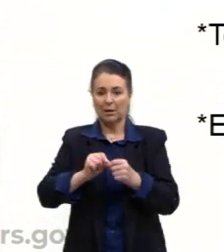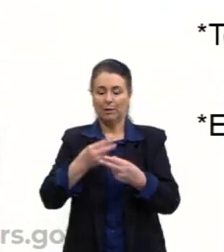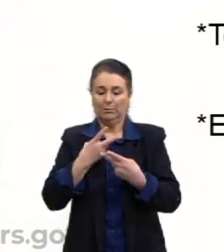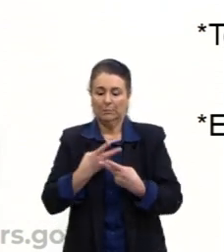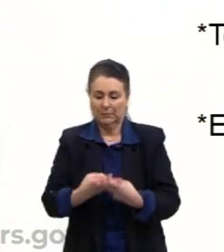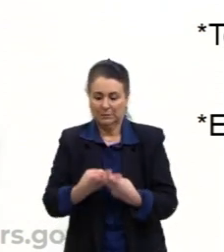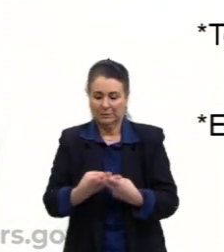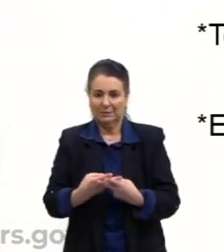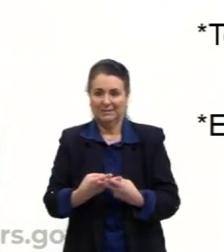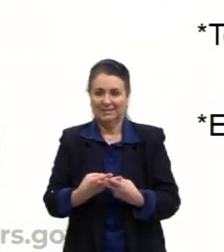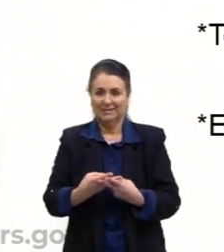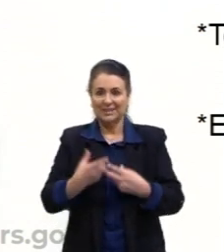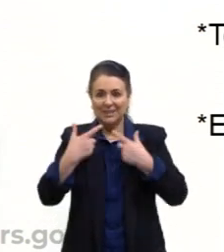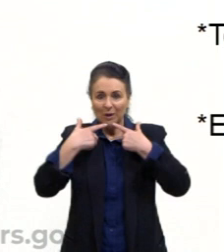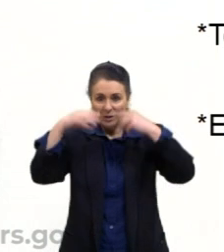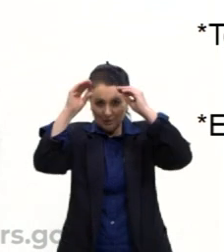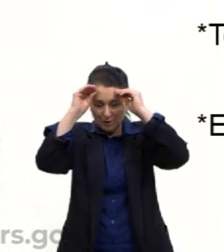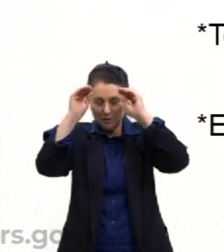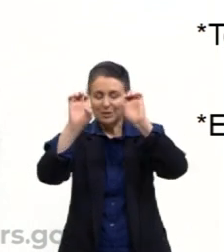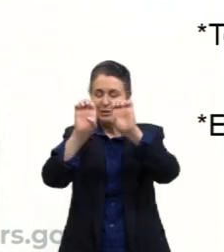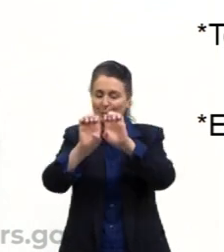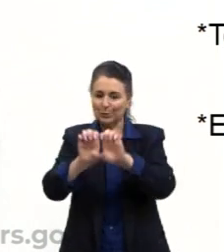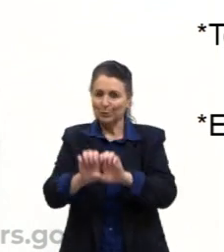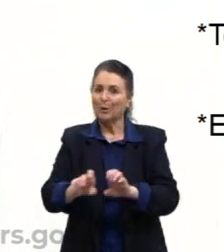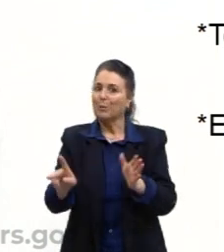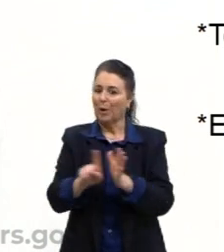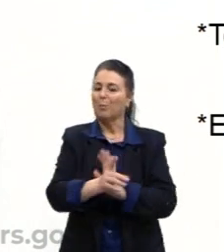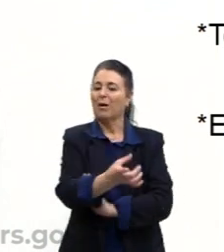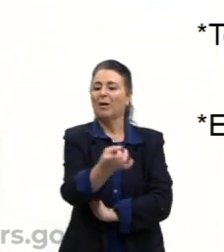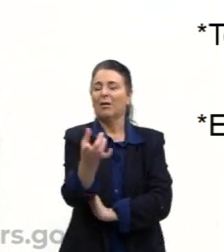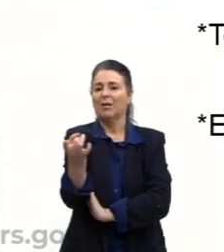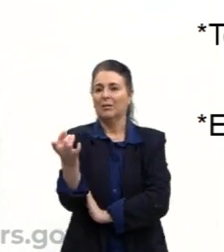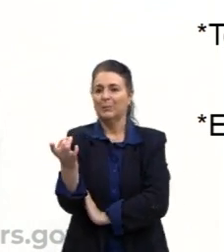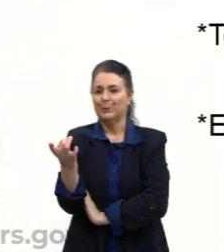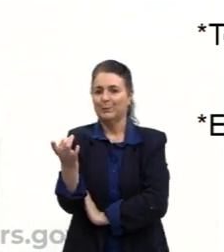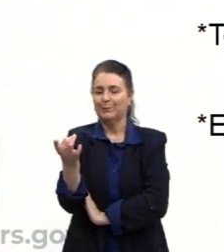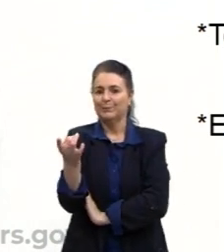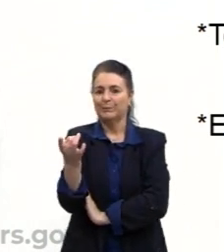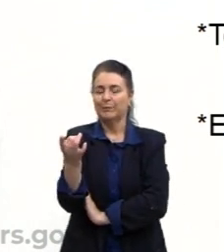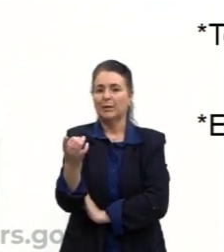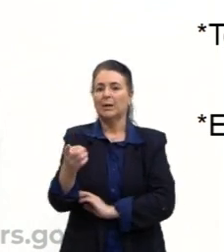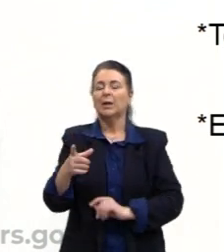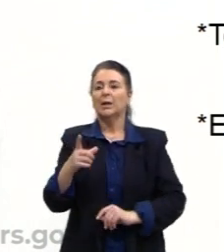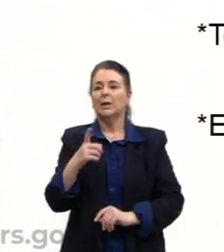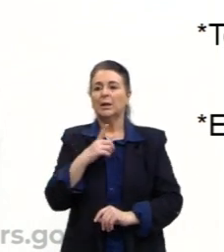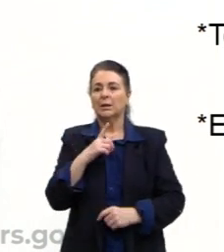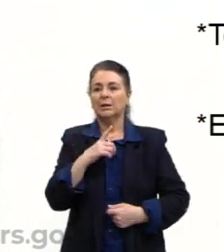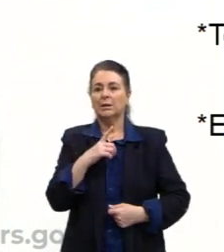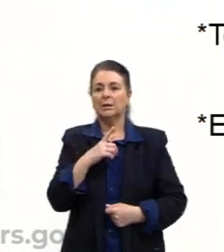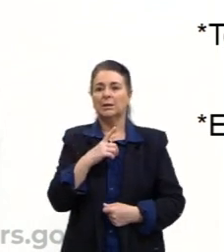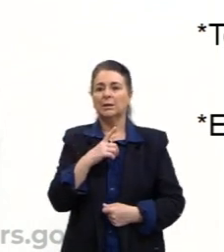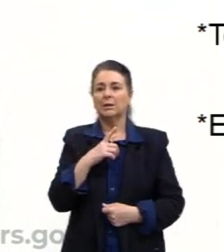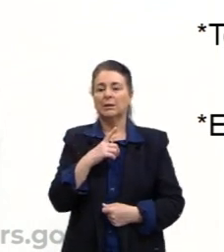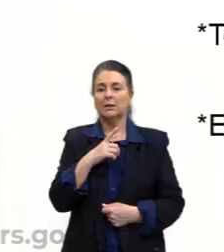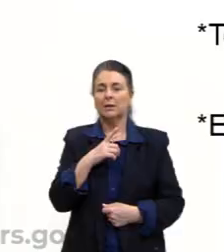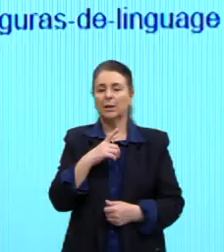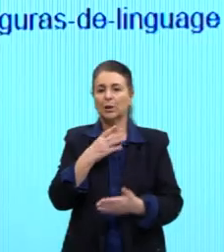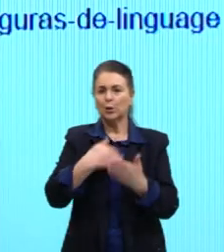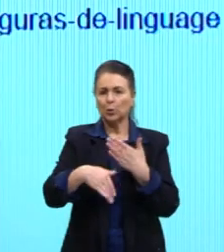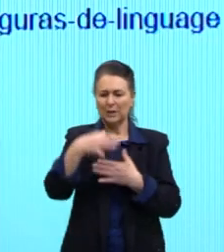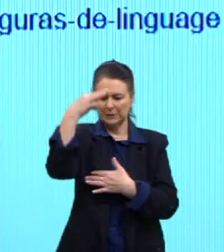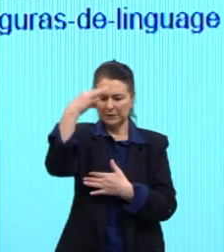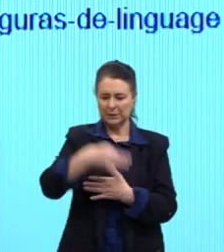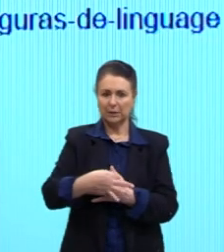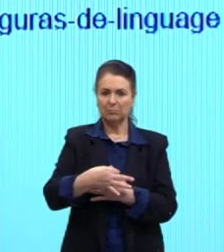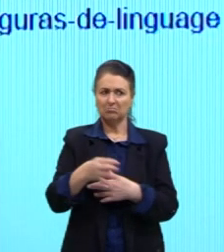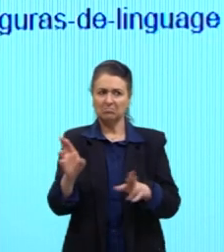as linguagens nas suas estruturas próprias né a tirinha que retrata isso né toda a certeza